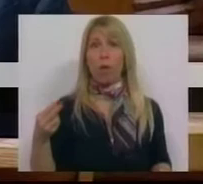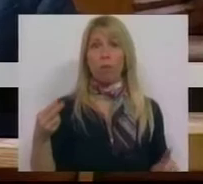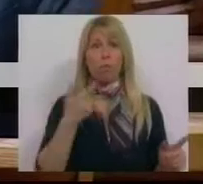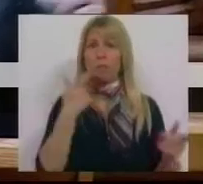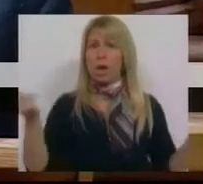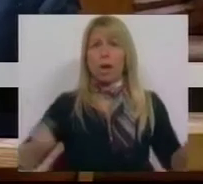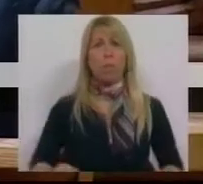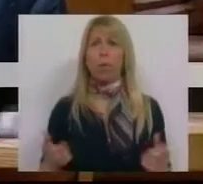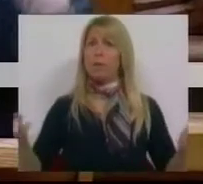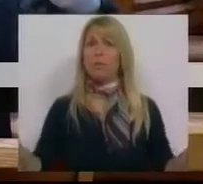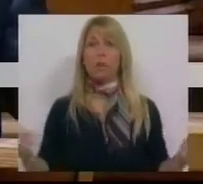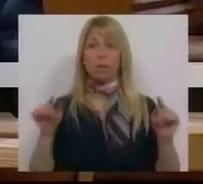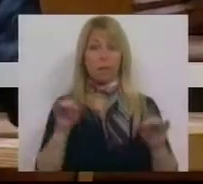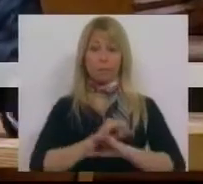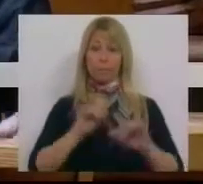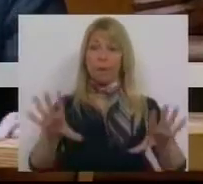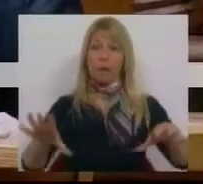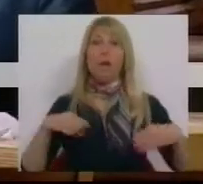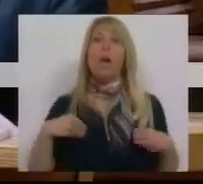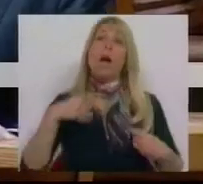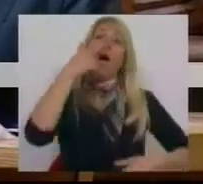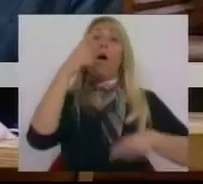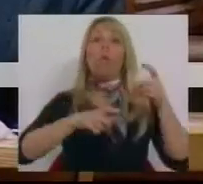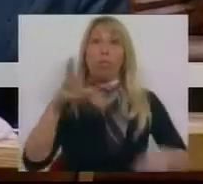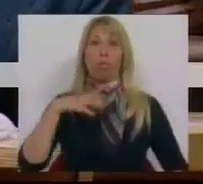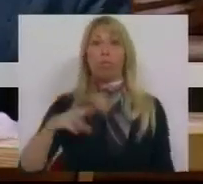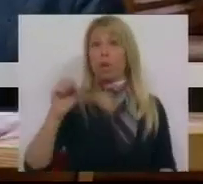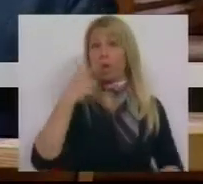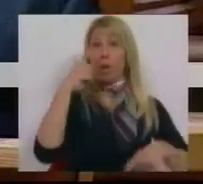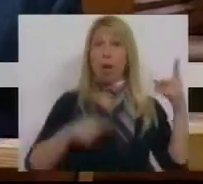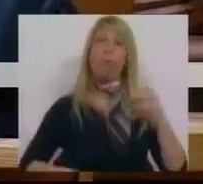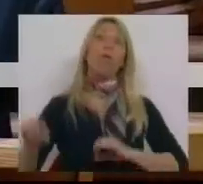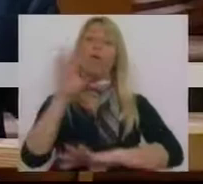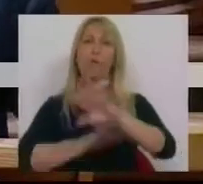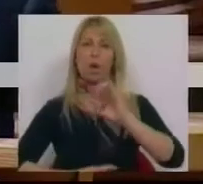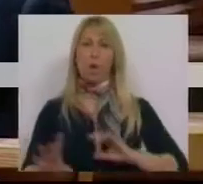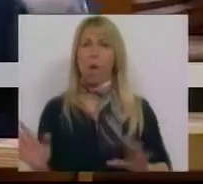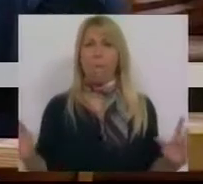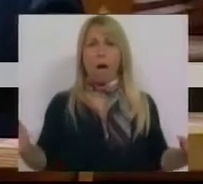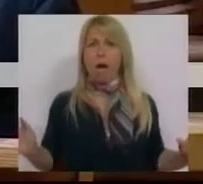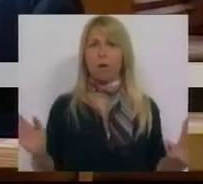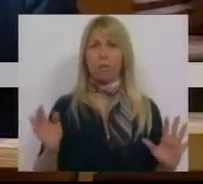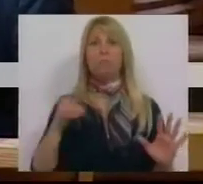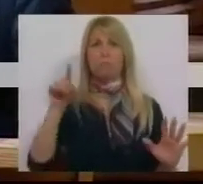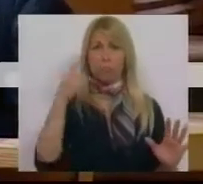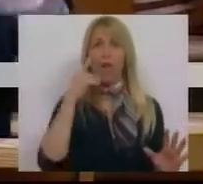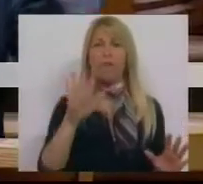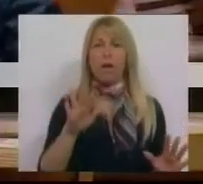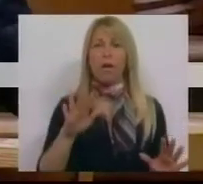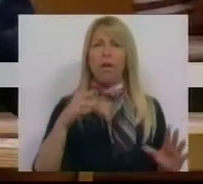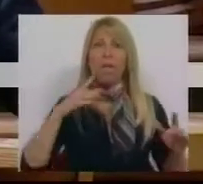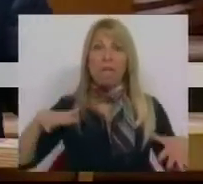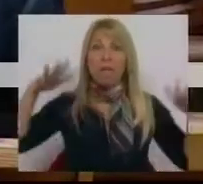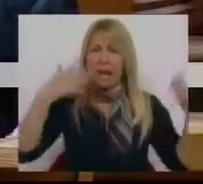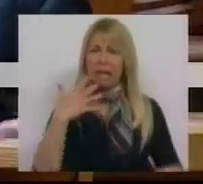não é aceitável nem pelo povo português, nem pelos povos da Europa, como se verá. Isolamento. Fantasma do isolamento, o